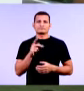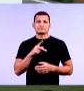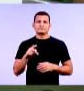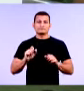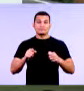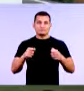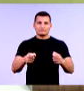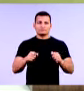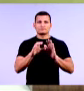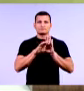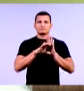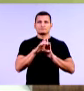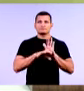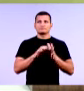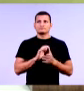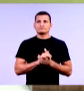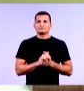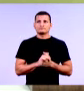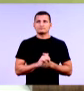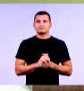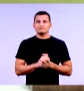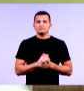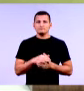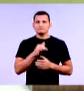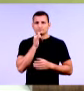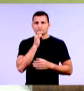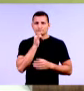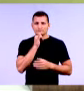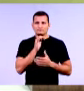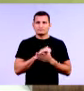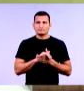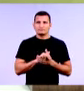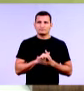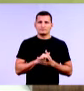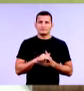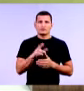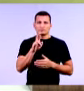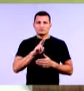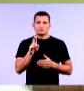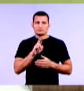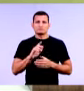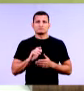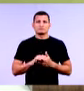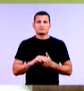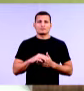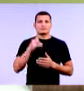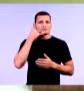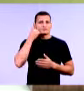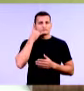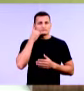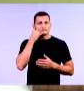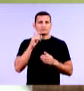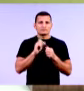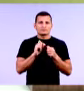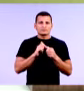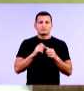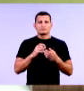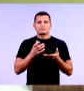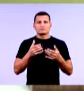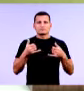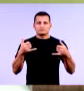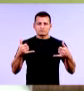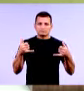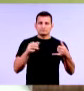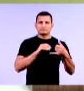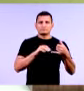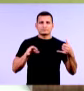Por favor, professor. Por exemplo, diversas vezes nós utilizamos os nossos smartphones, nossos telefones para transmitir dados, passar uma música para